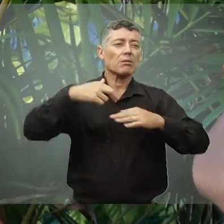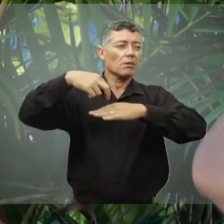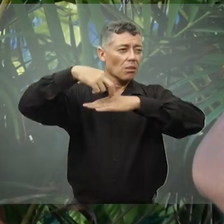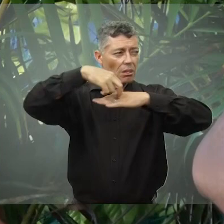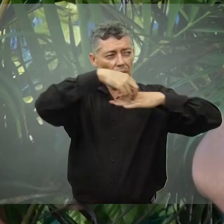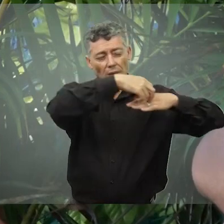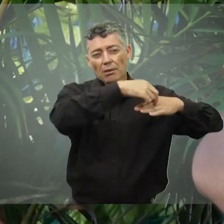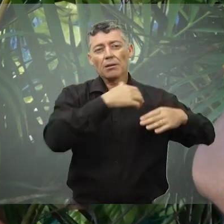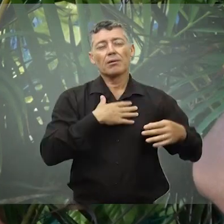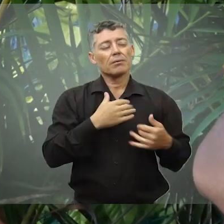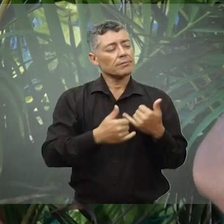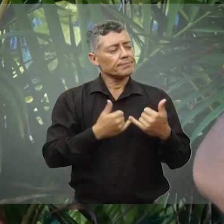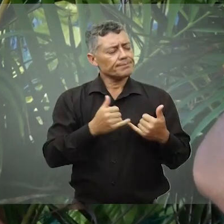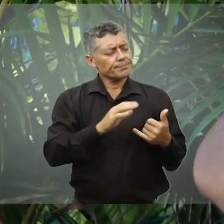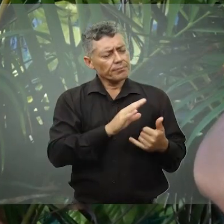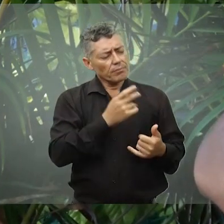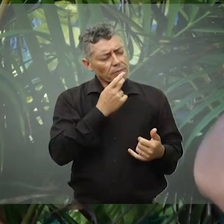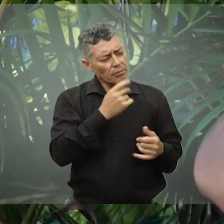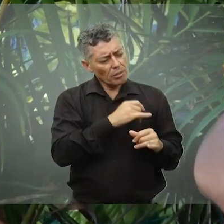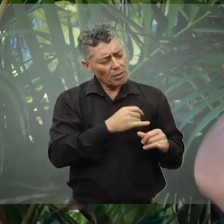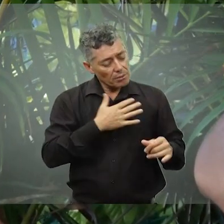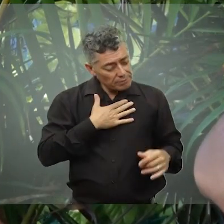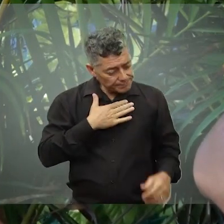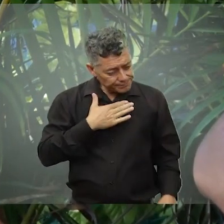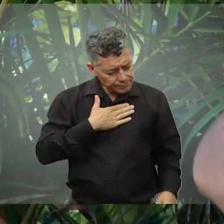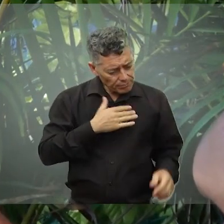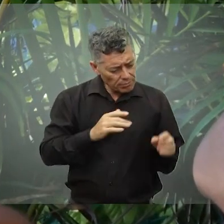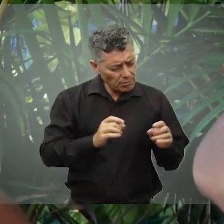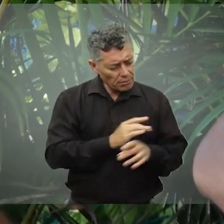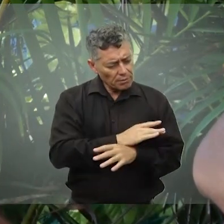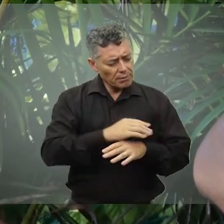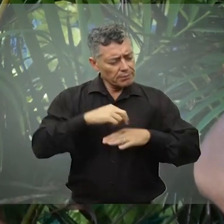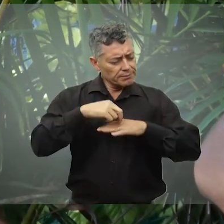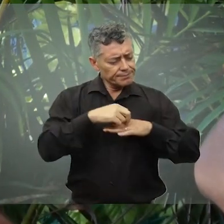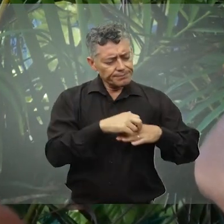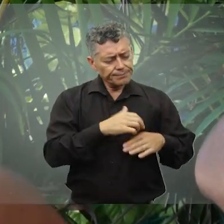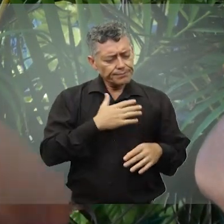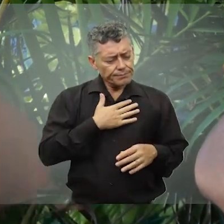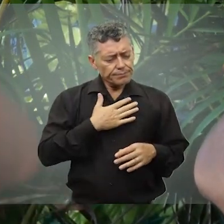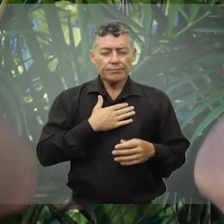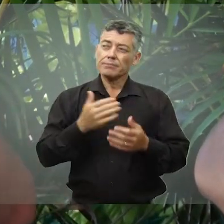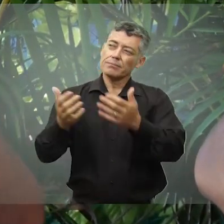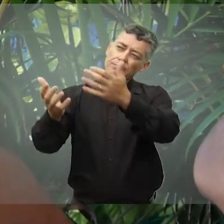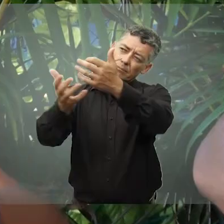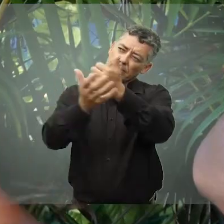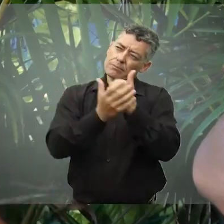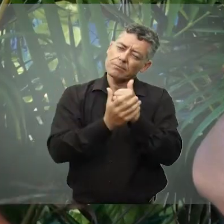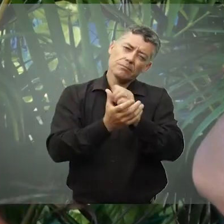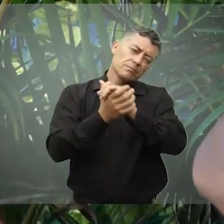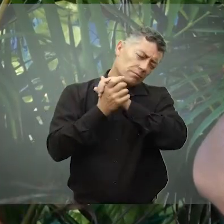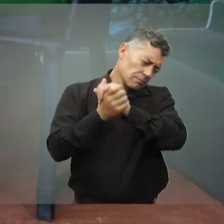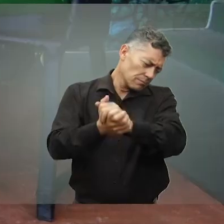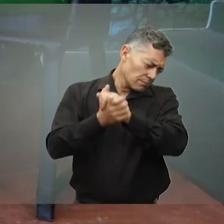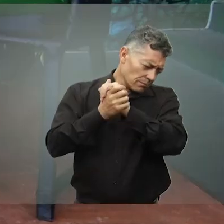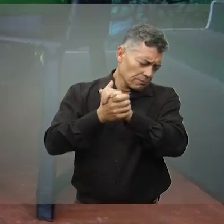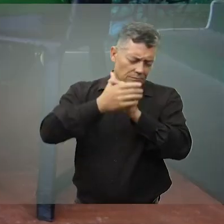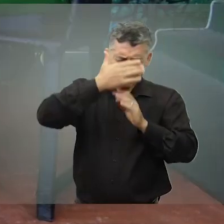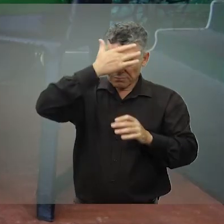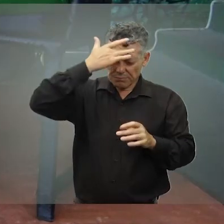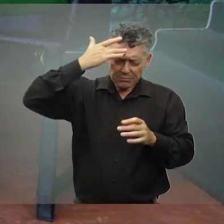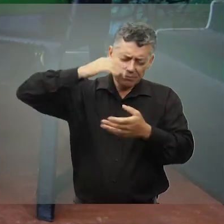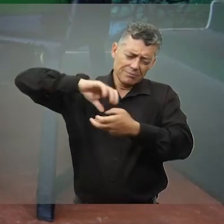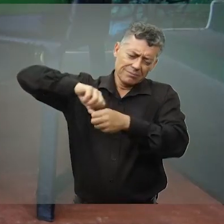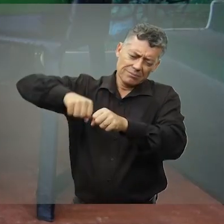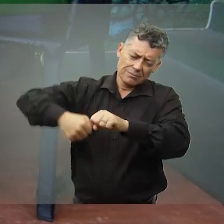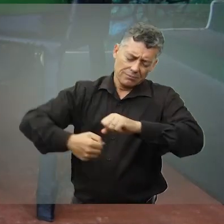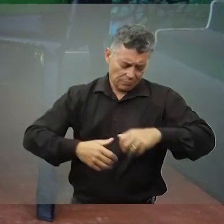Eu brincava que eu dizia assim, para mim, quando termina o bloco, você tem que pegar o abadá, torcer e dar um copo de suor. Porque a